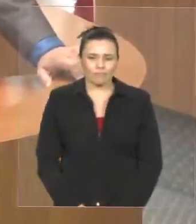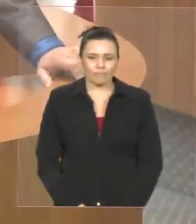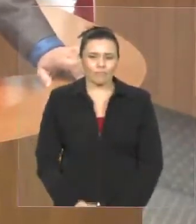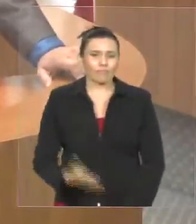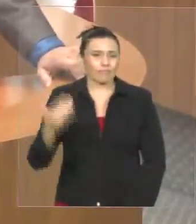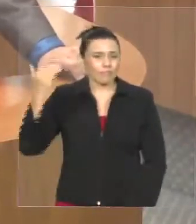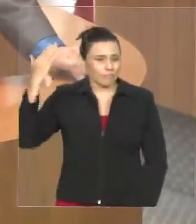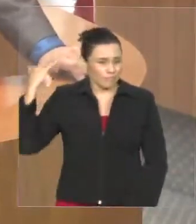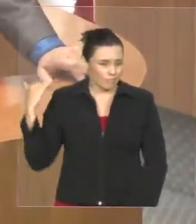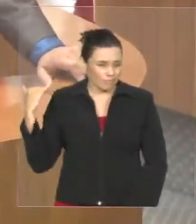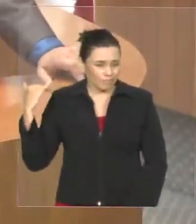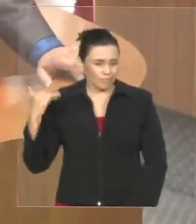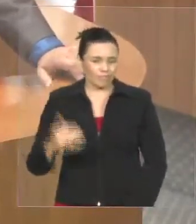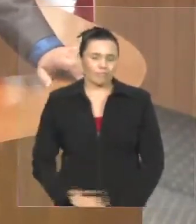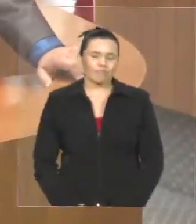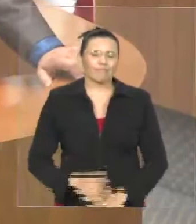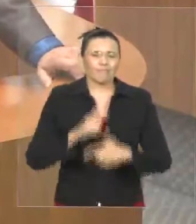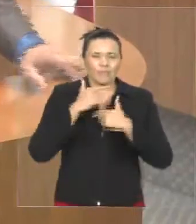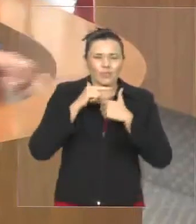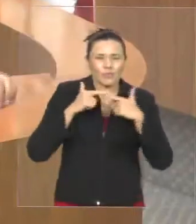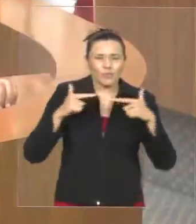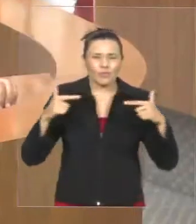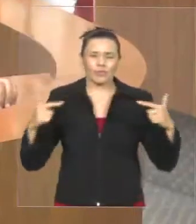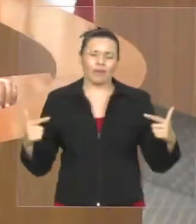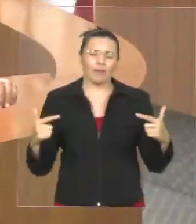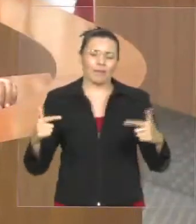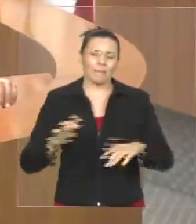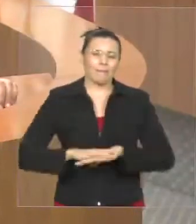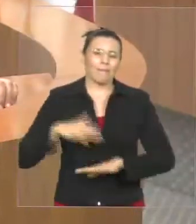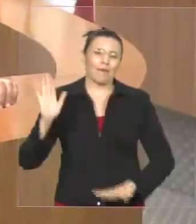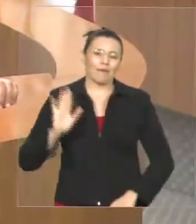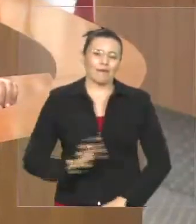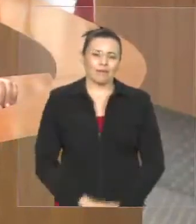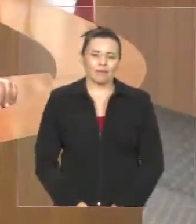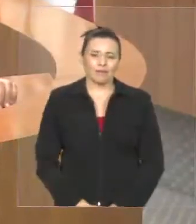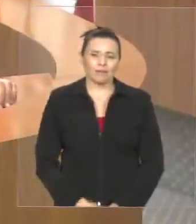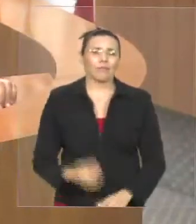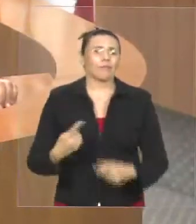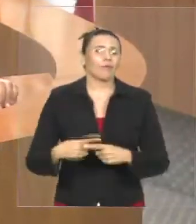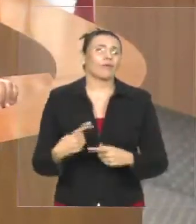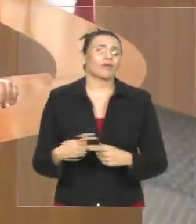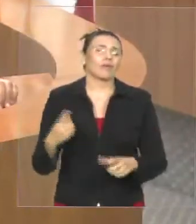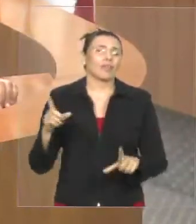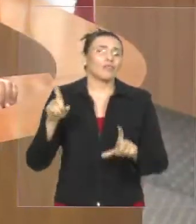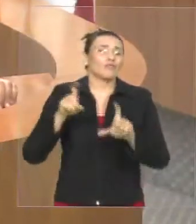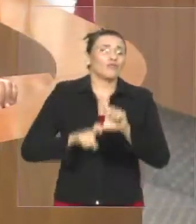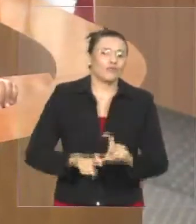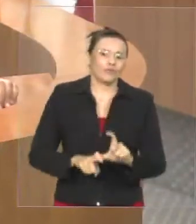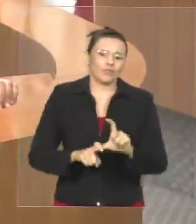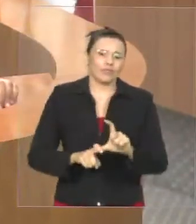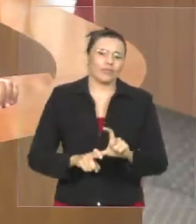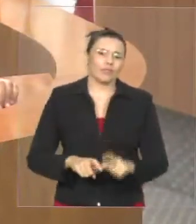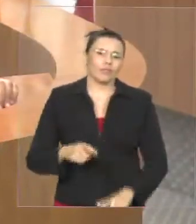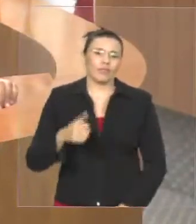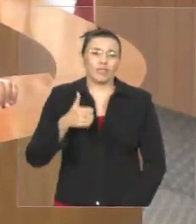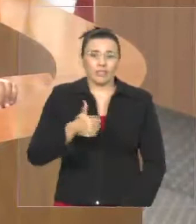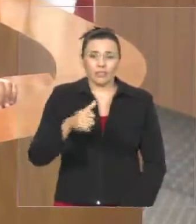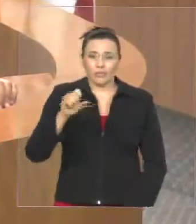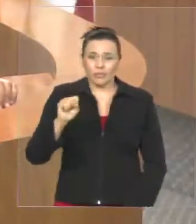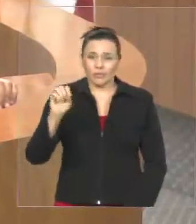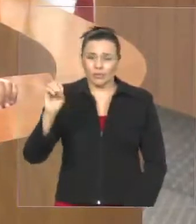ainda. Só dívidas que foram deixadas para o atual governo, 180 milhões de reais na